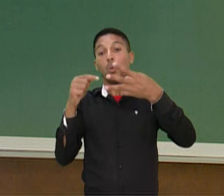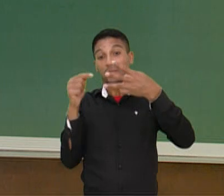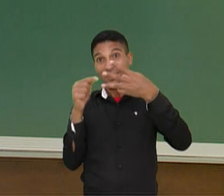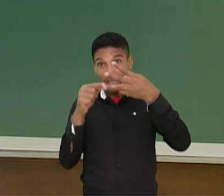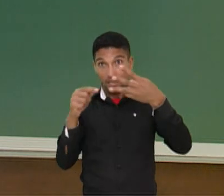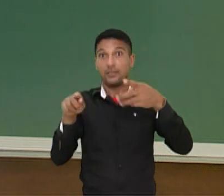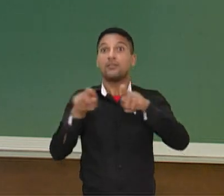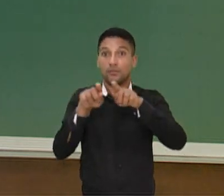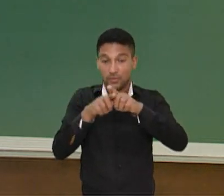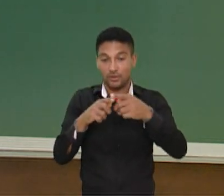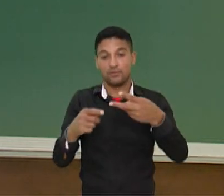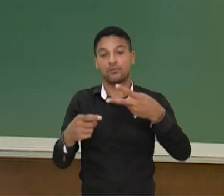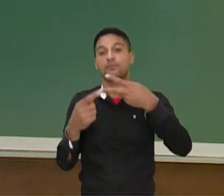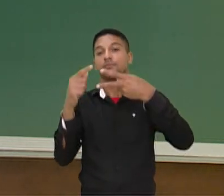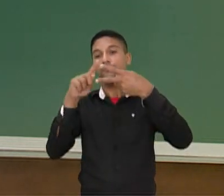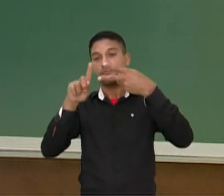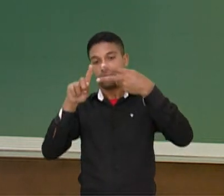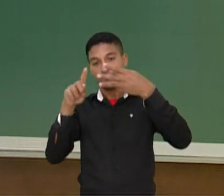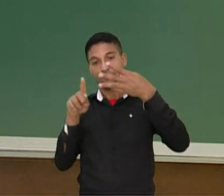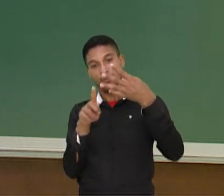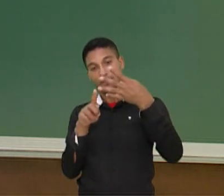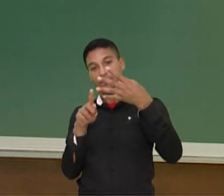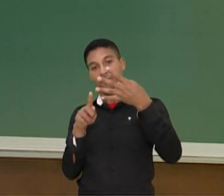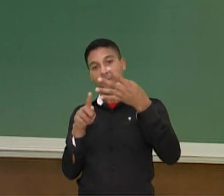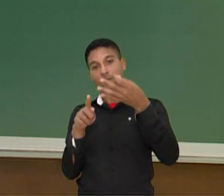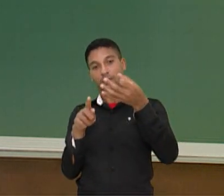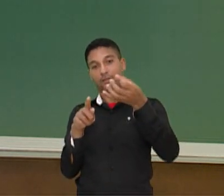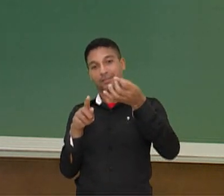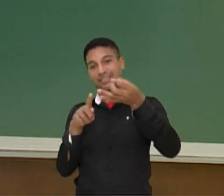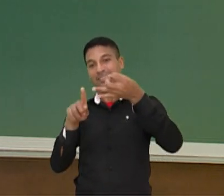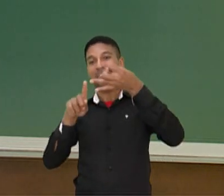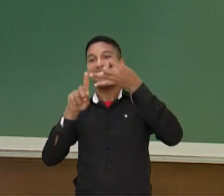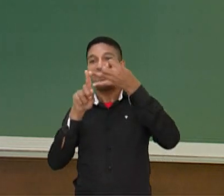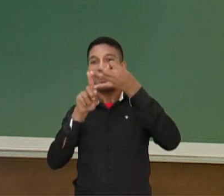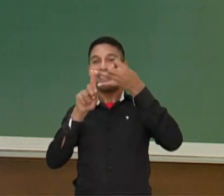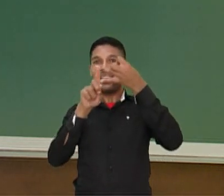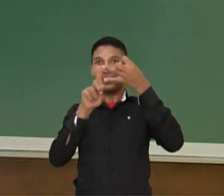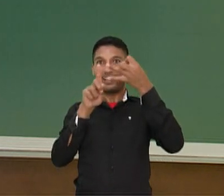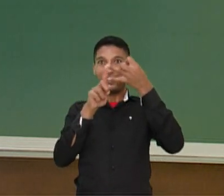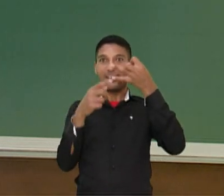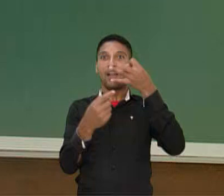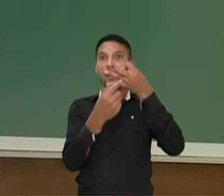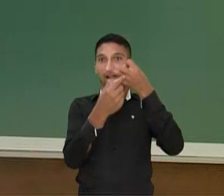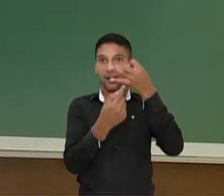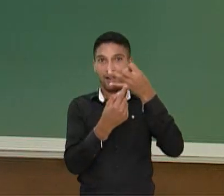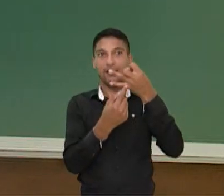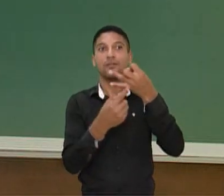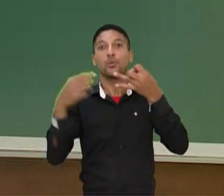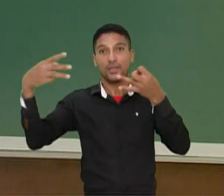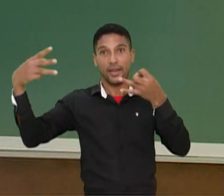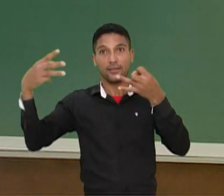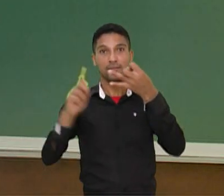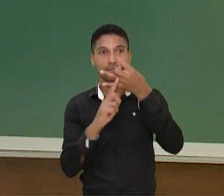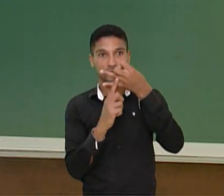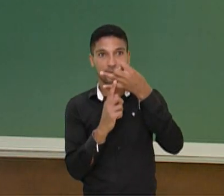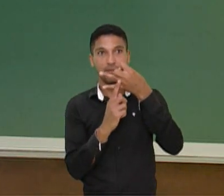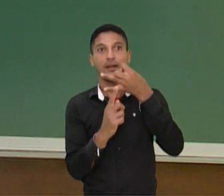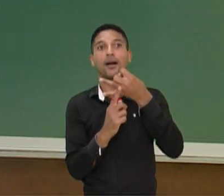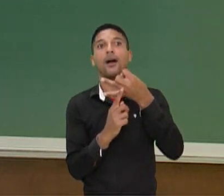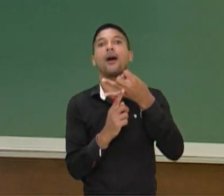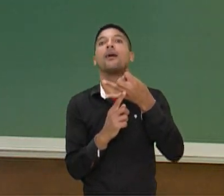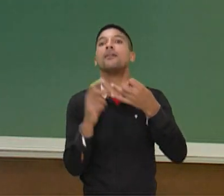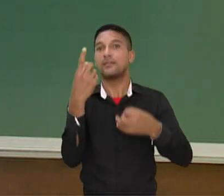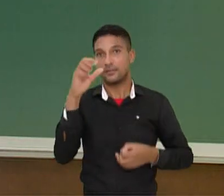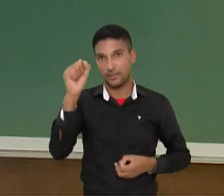coisa. Então, se eu quero saber a soma dos ângulos internos, esses ângulos enormes aqui, ó, grandões,